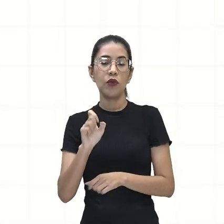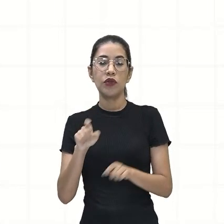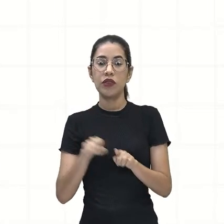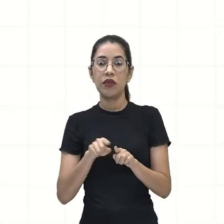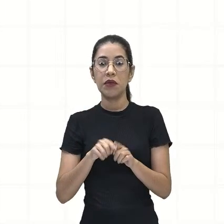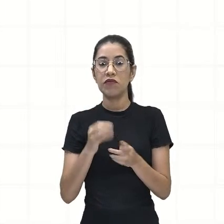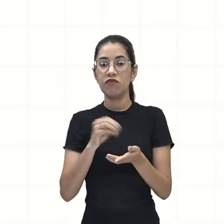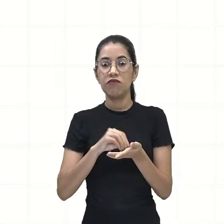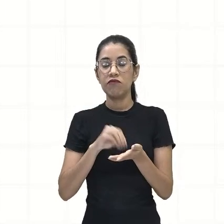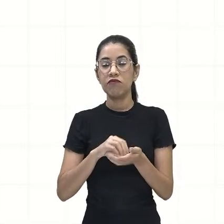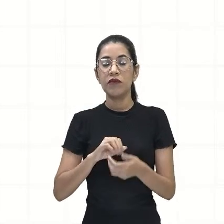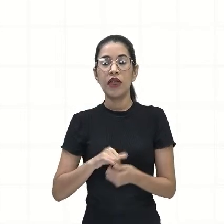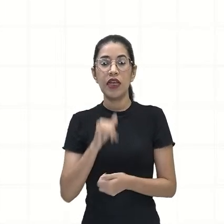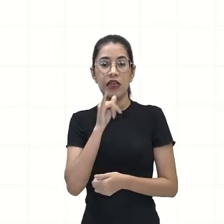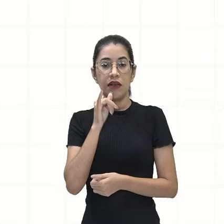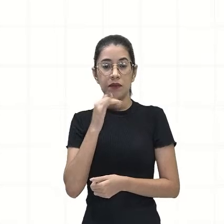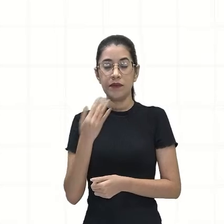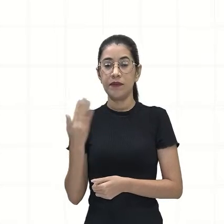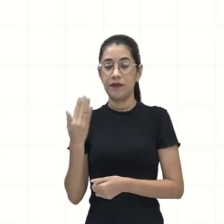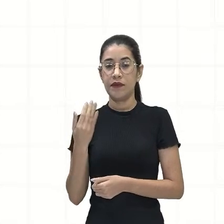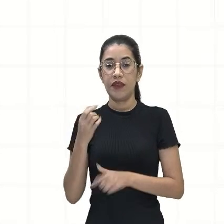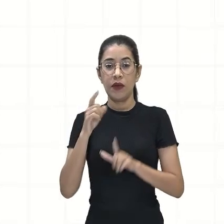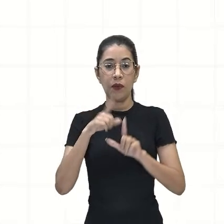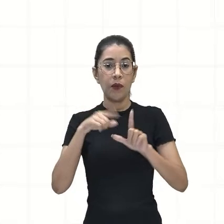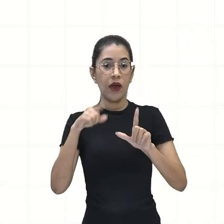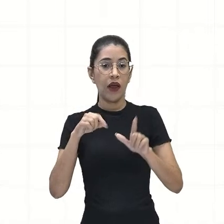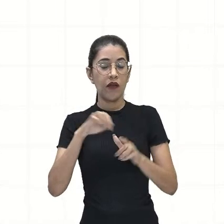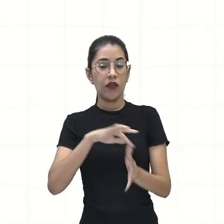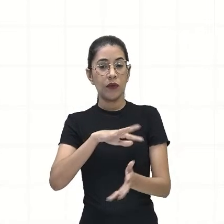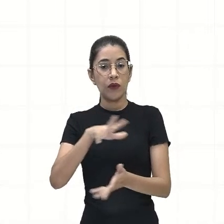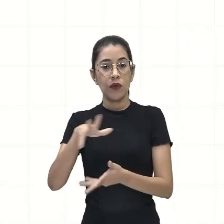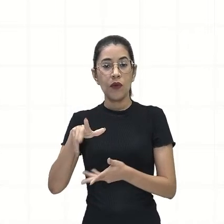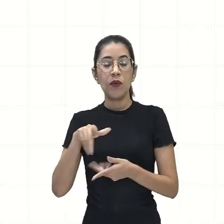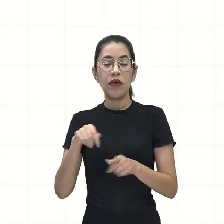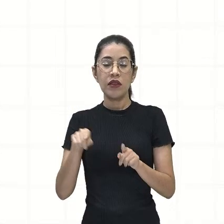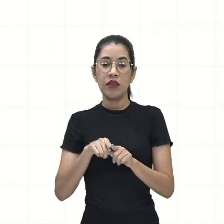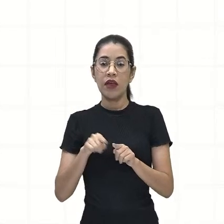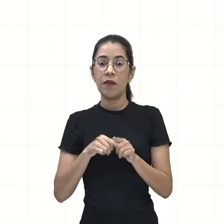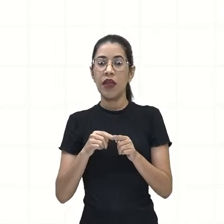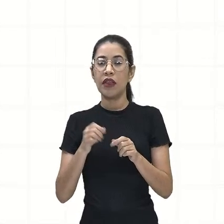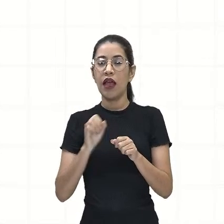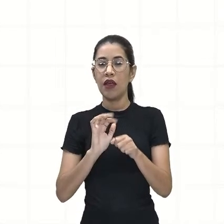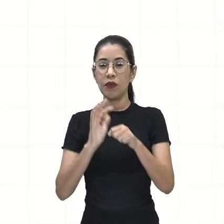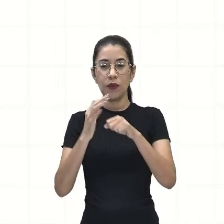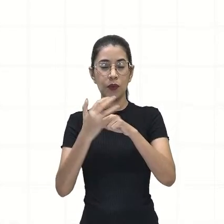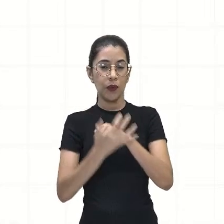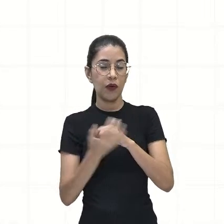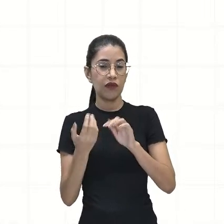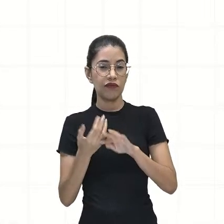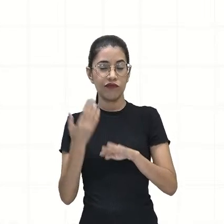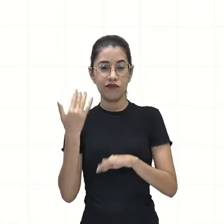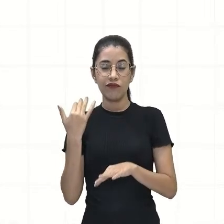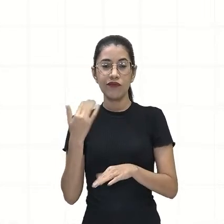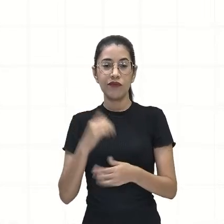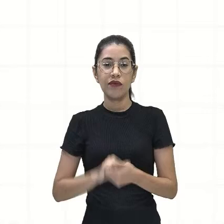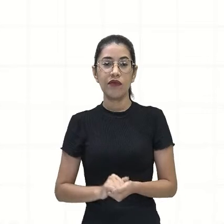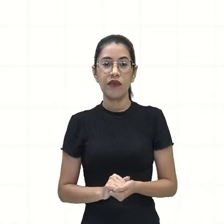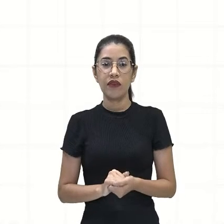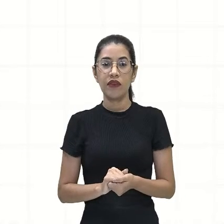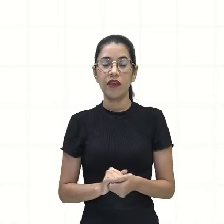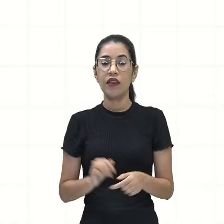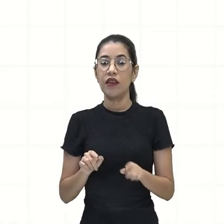né, é um gráfico internacional, é um gráfico ainda também da época do coronavírus.